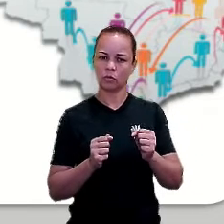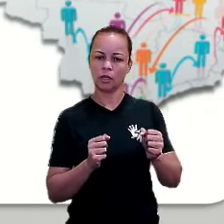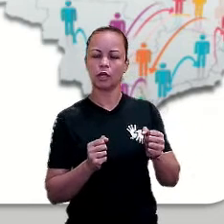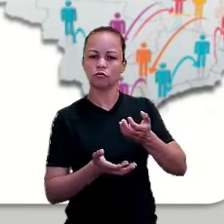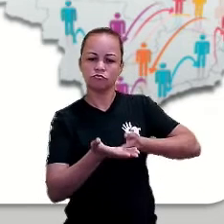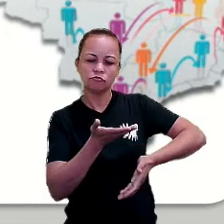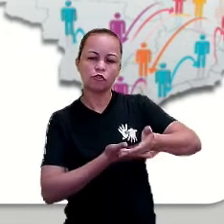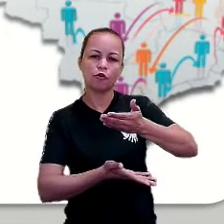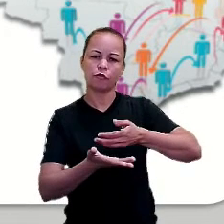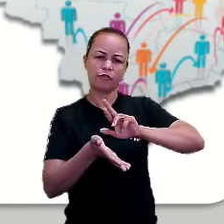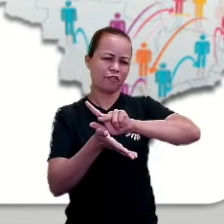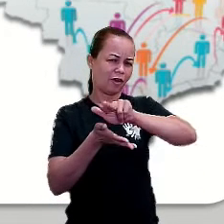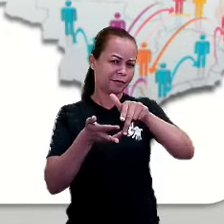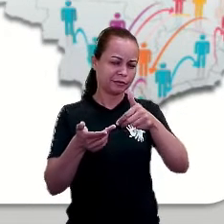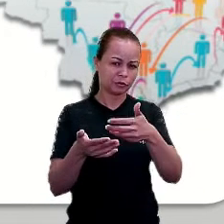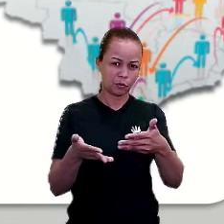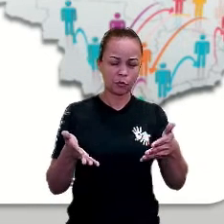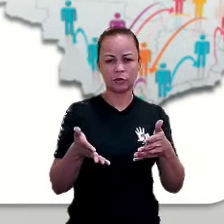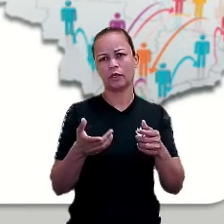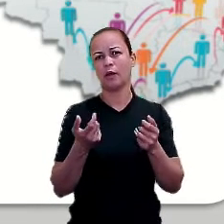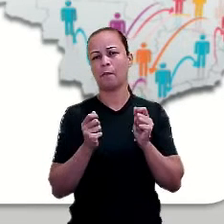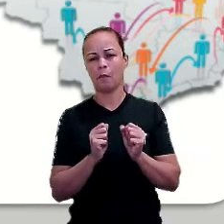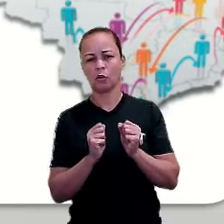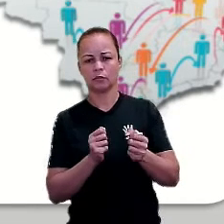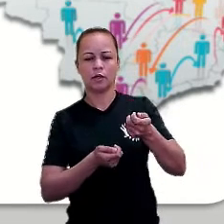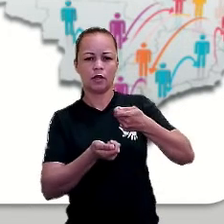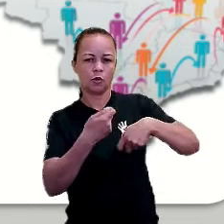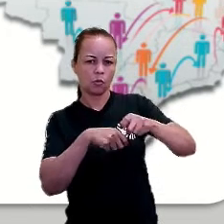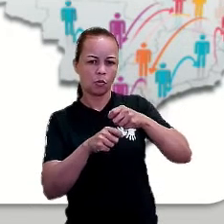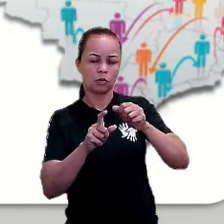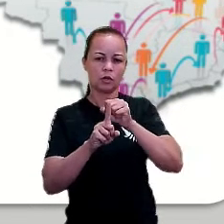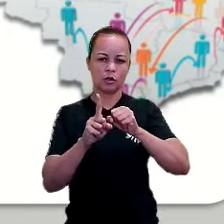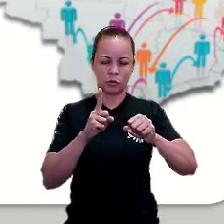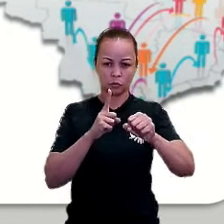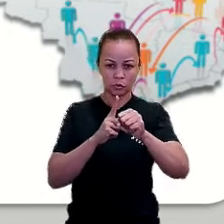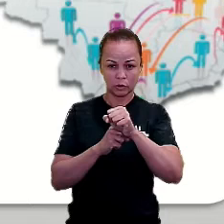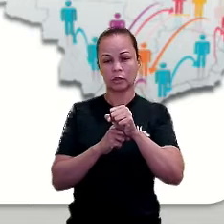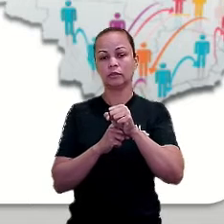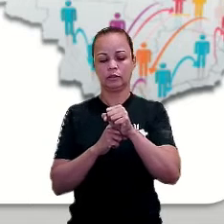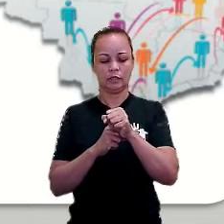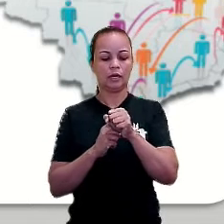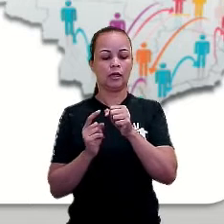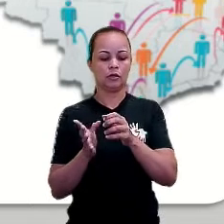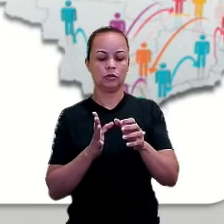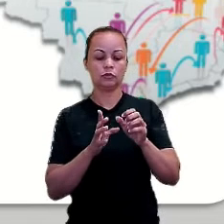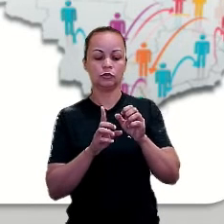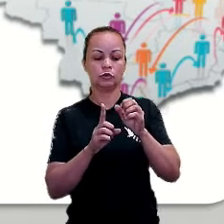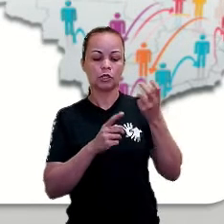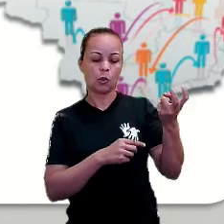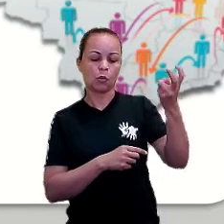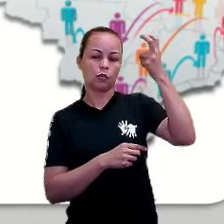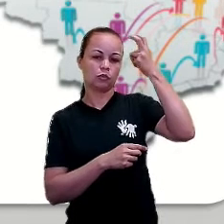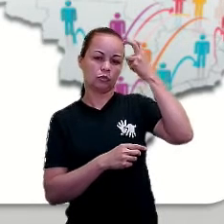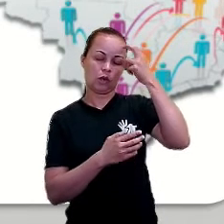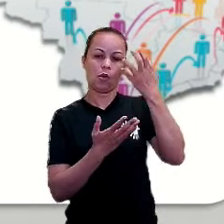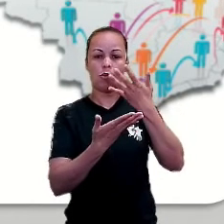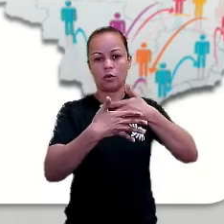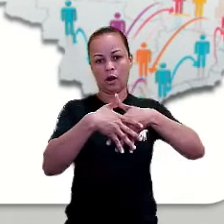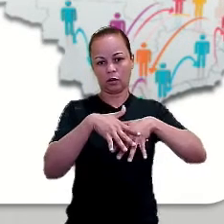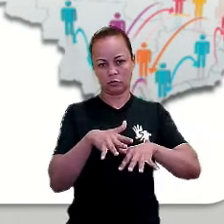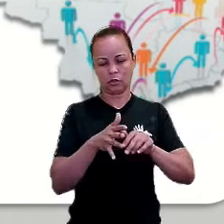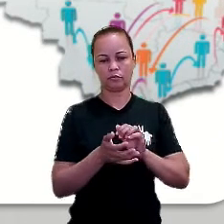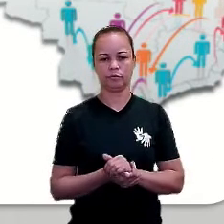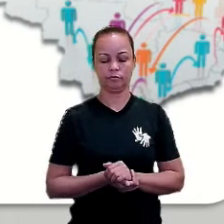uma série de fatores, podendo ser econômicos, sociais, culturais ou naturais. Econômico é quando